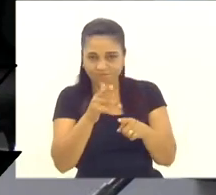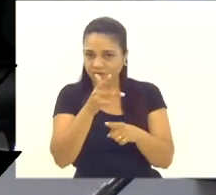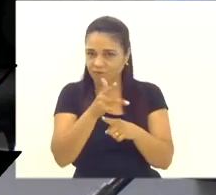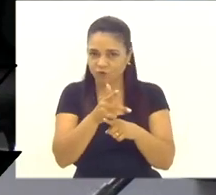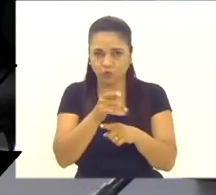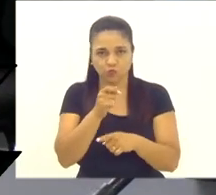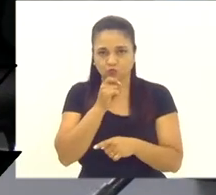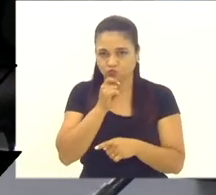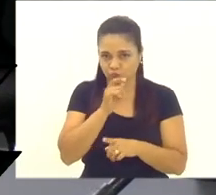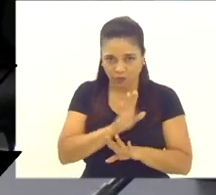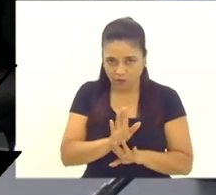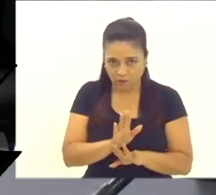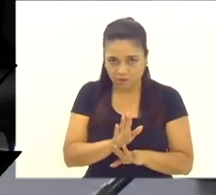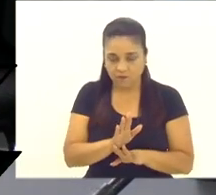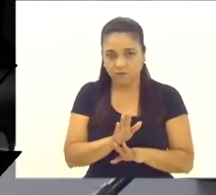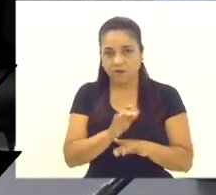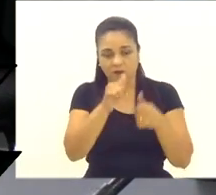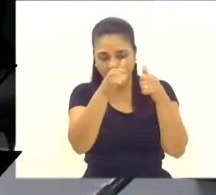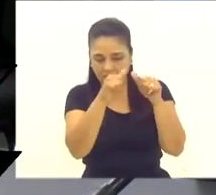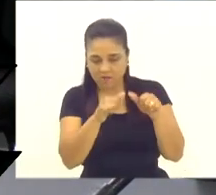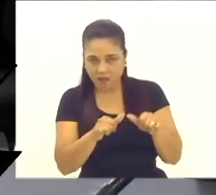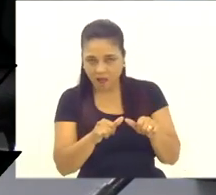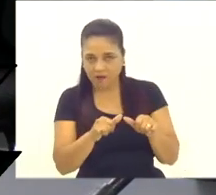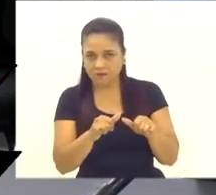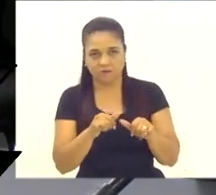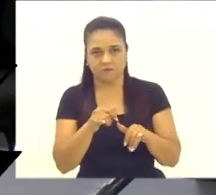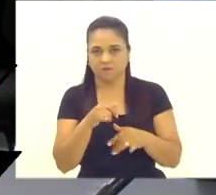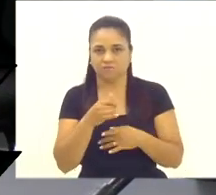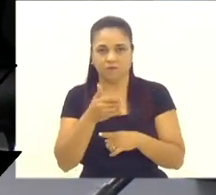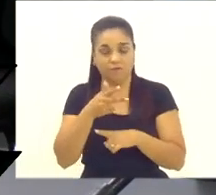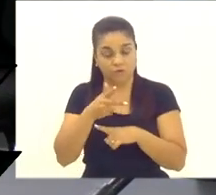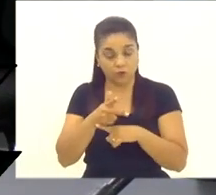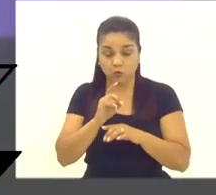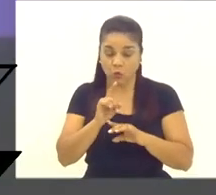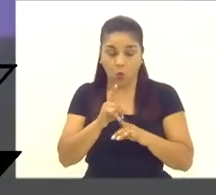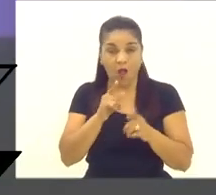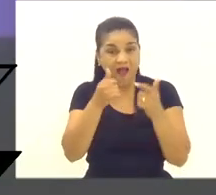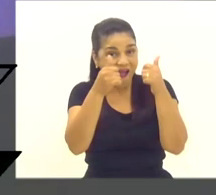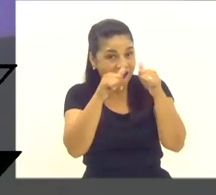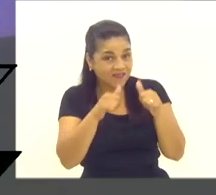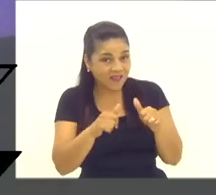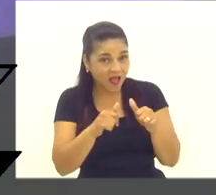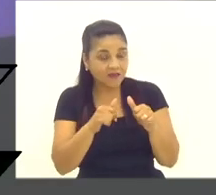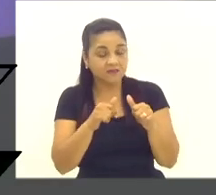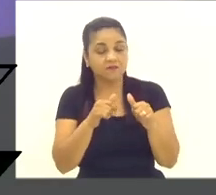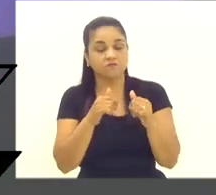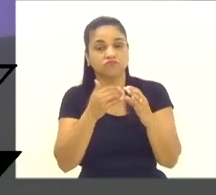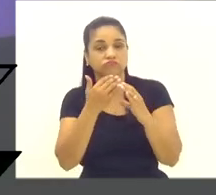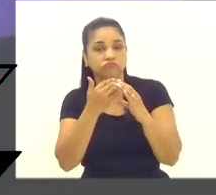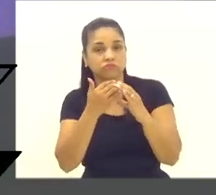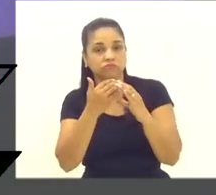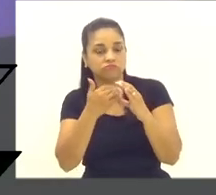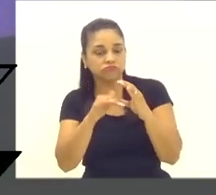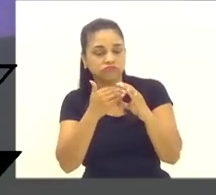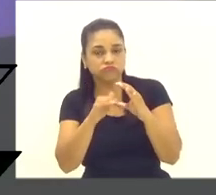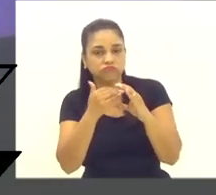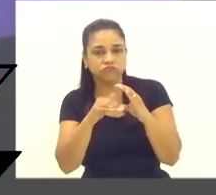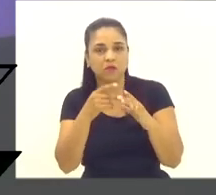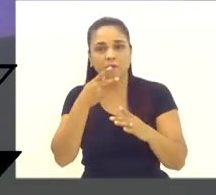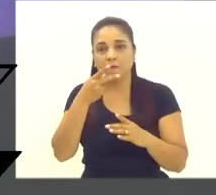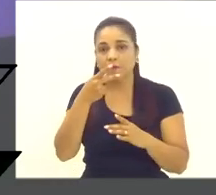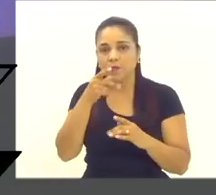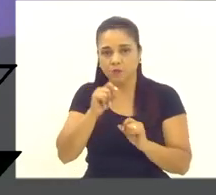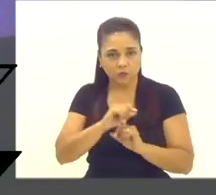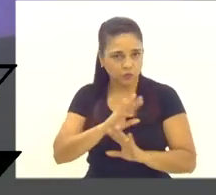dos vídeos não entra eles fizeram uma análise dos comentários e como essas deputadas e senadoras eram citadas nos comentários